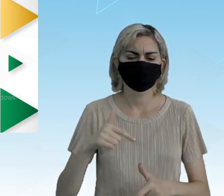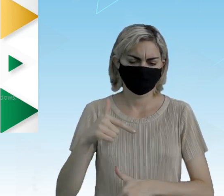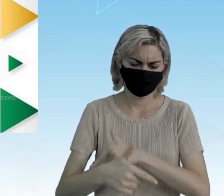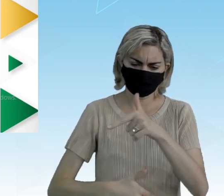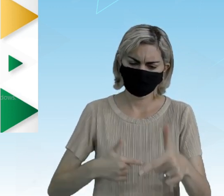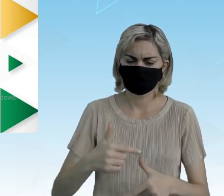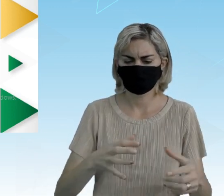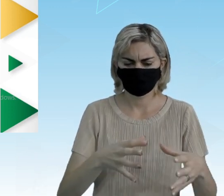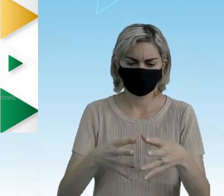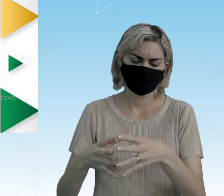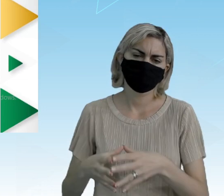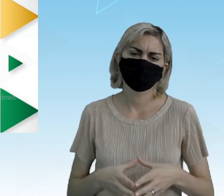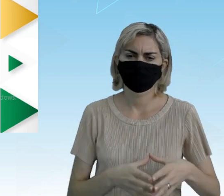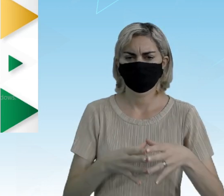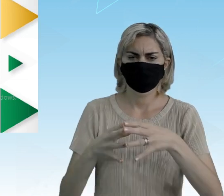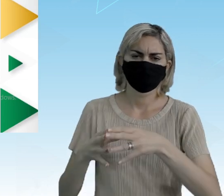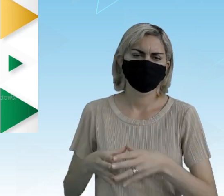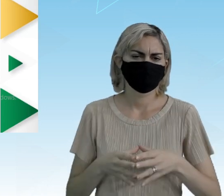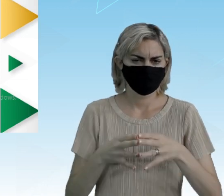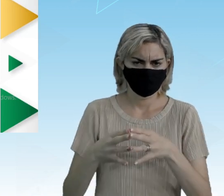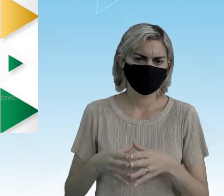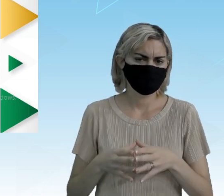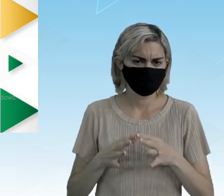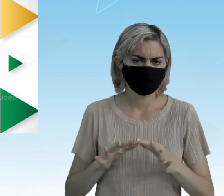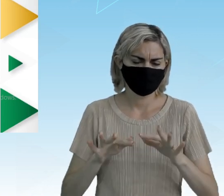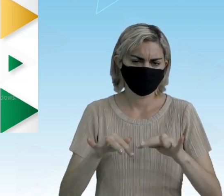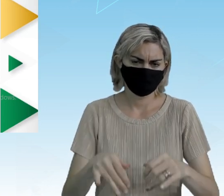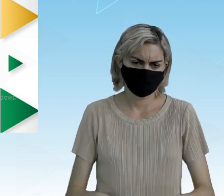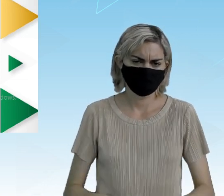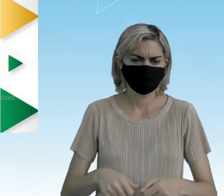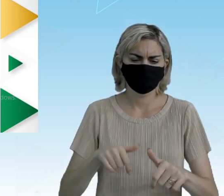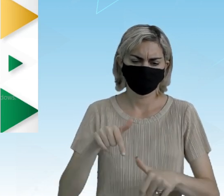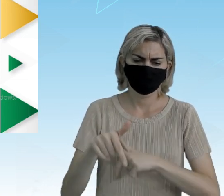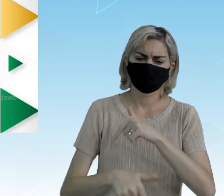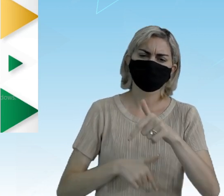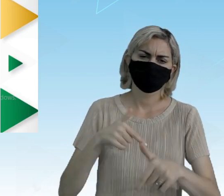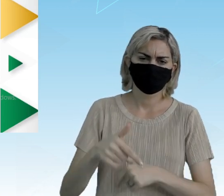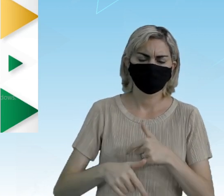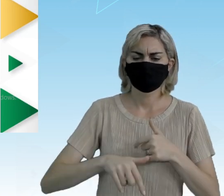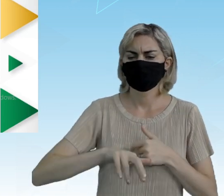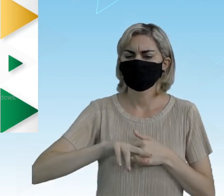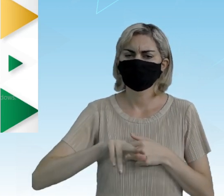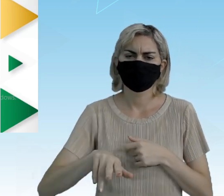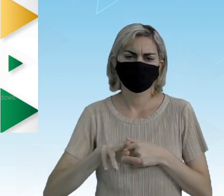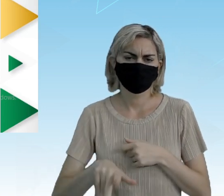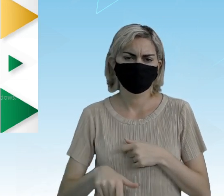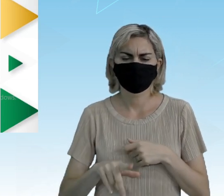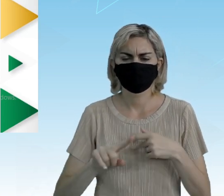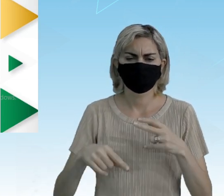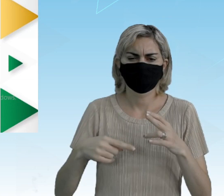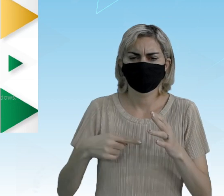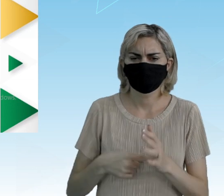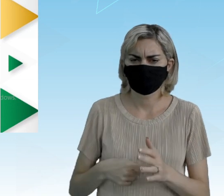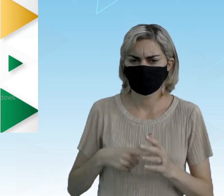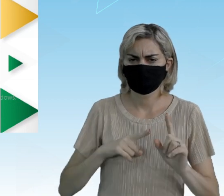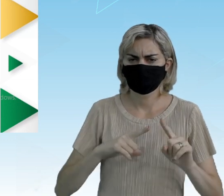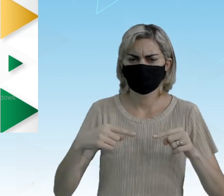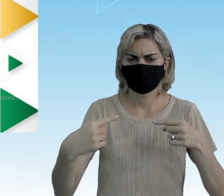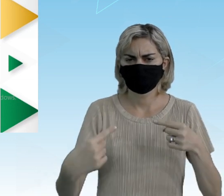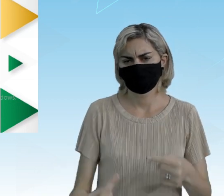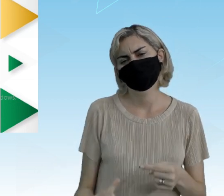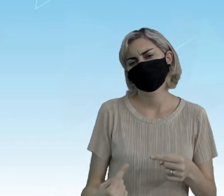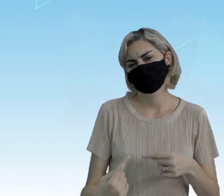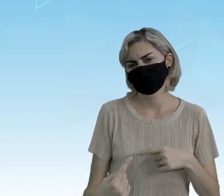trabalhar em conjunto, trabalhar, finalizar a atividade e não com o objetivo de competir,